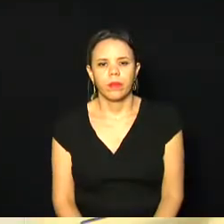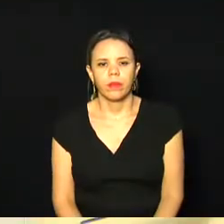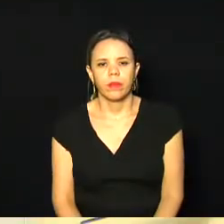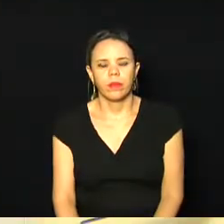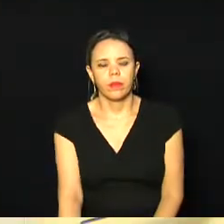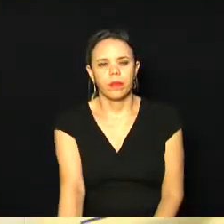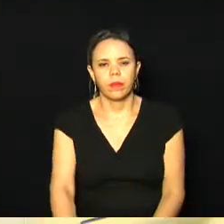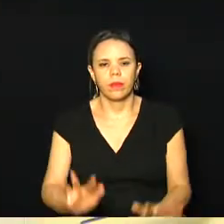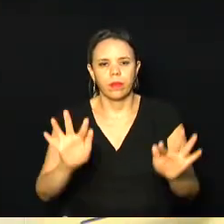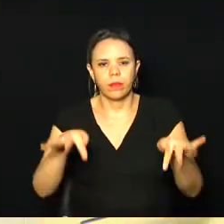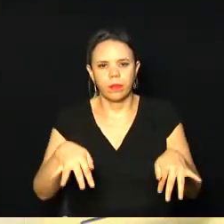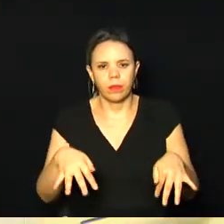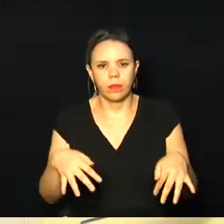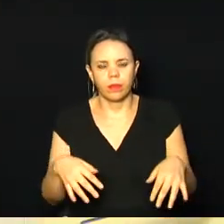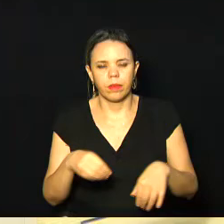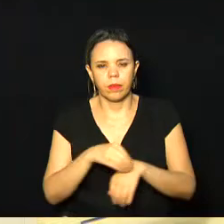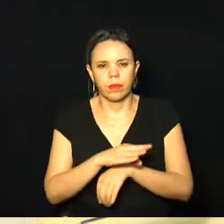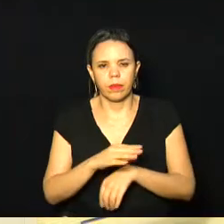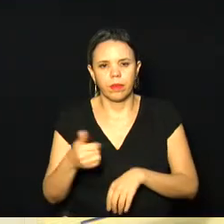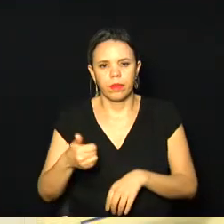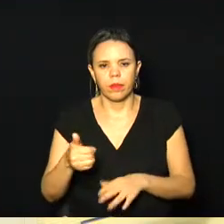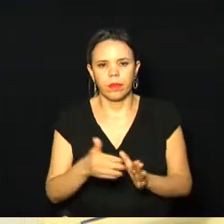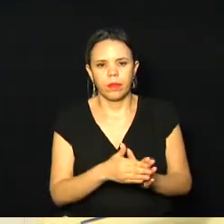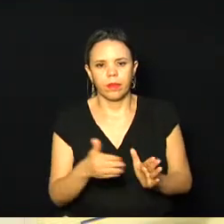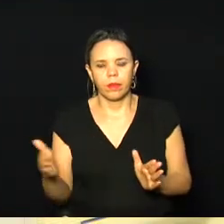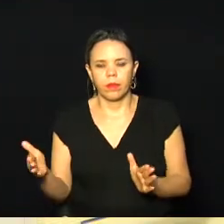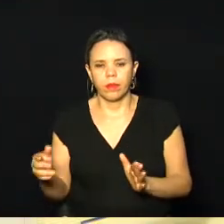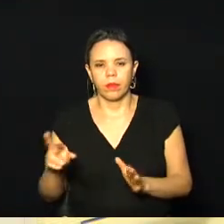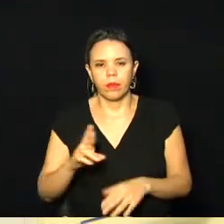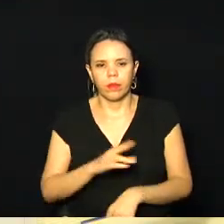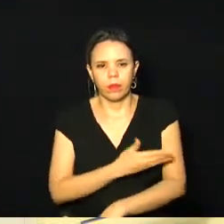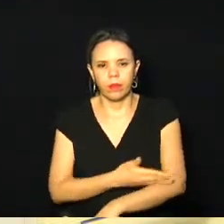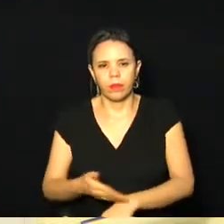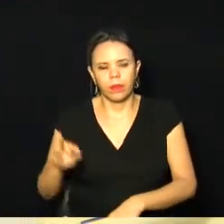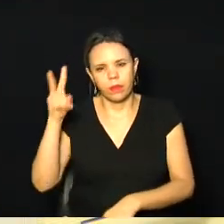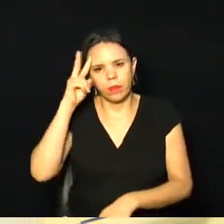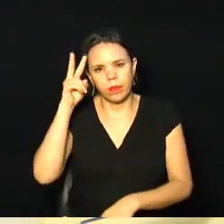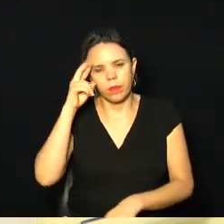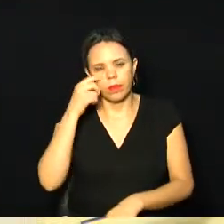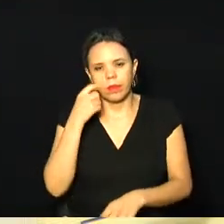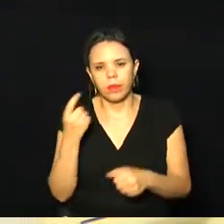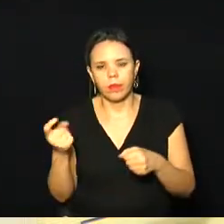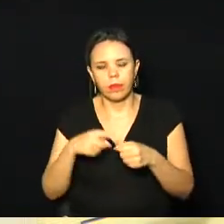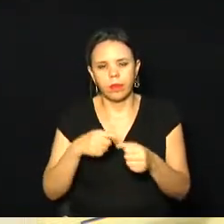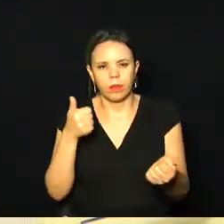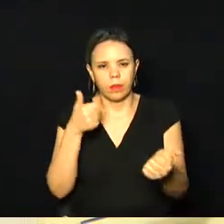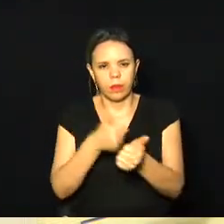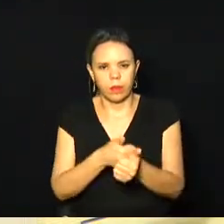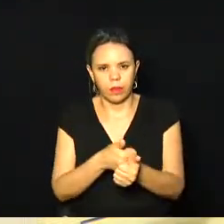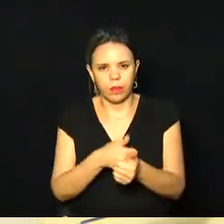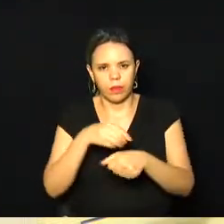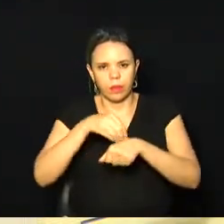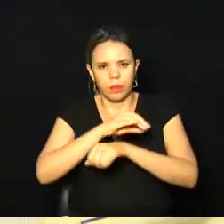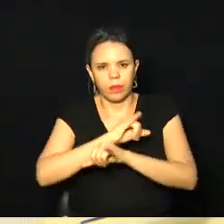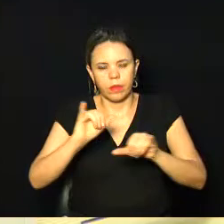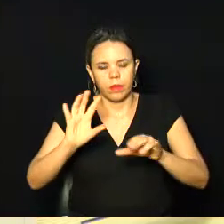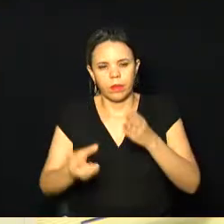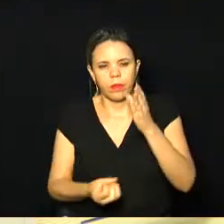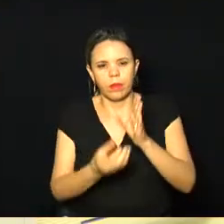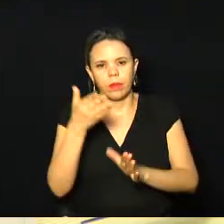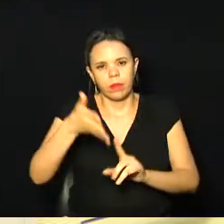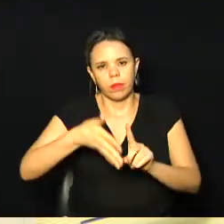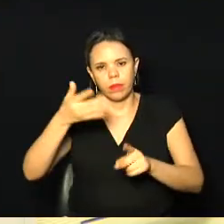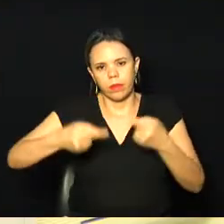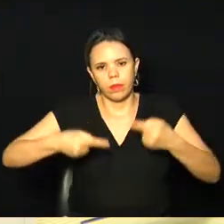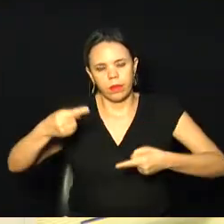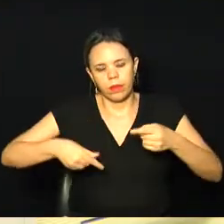E assim a gente encerra a transmissão da primeira parte da RO desta segunda-feira. A gente volta em instantes, trazendo tudo que vai ser